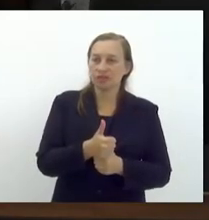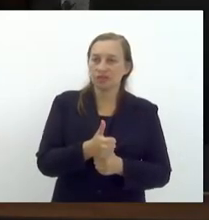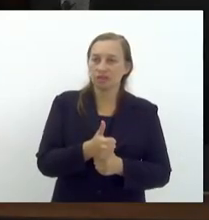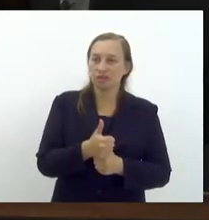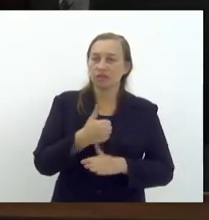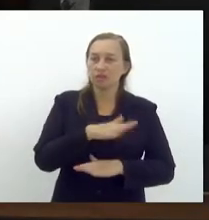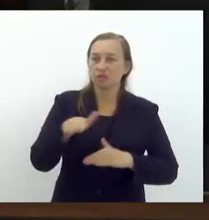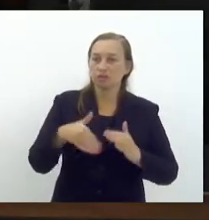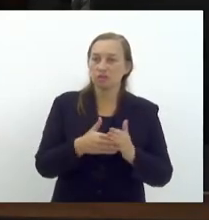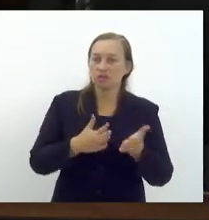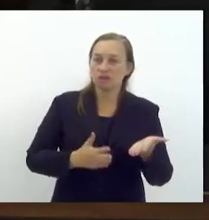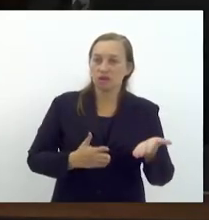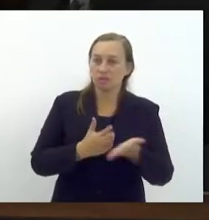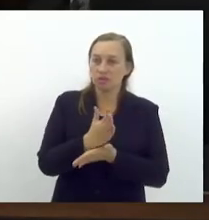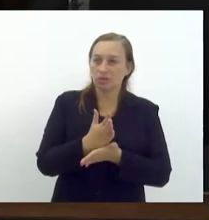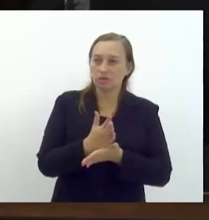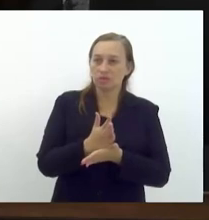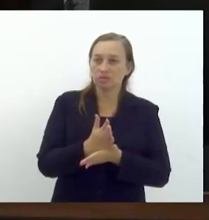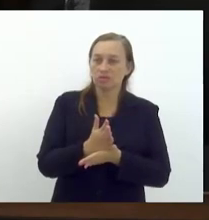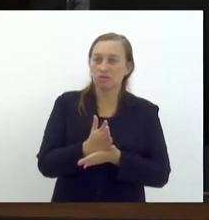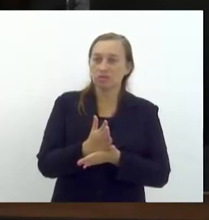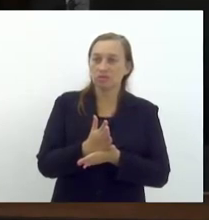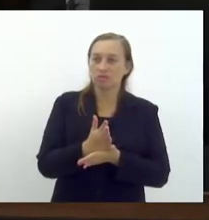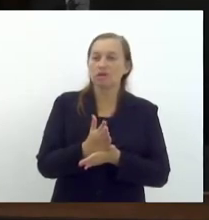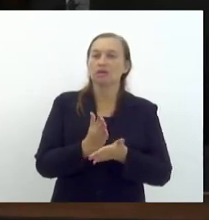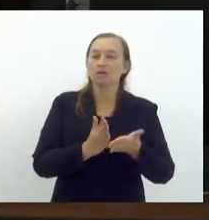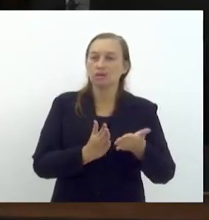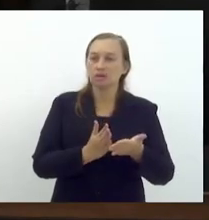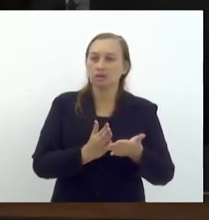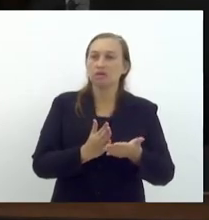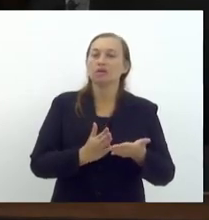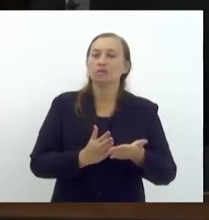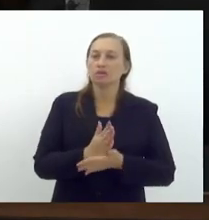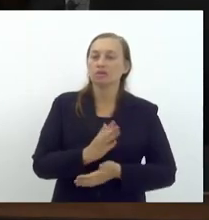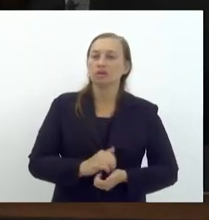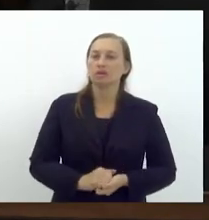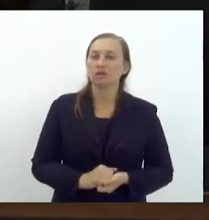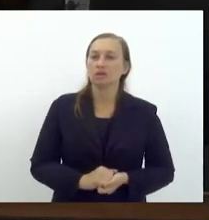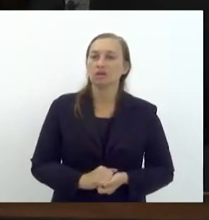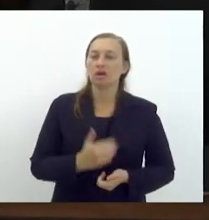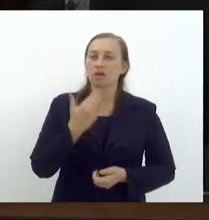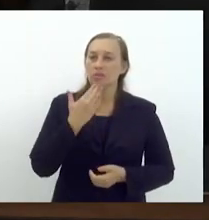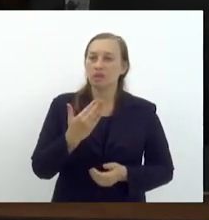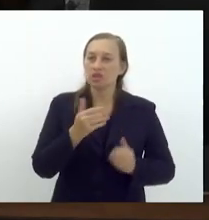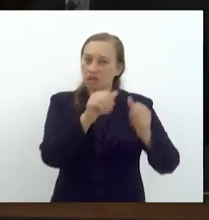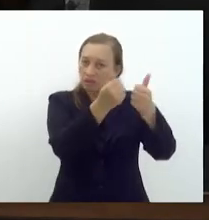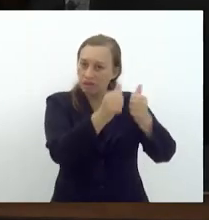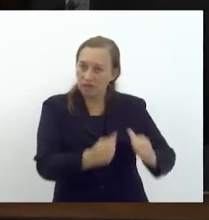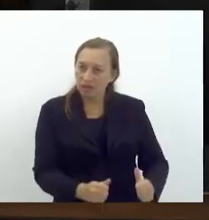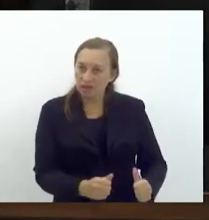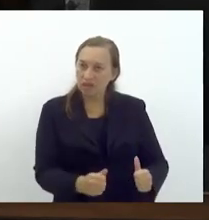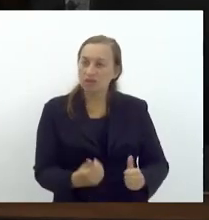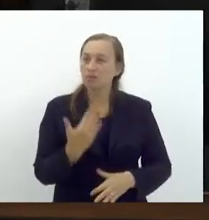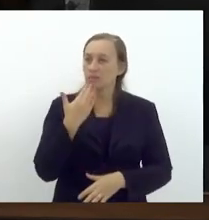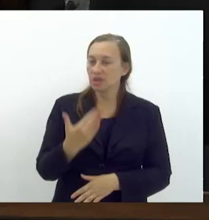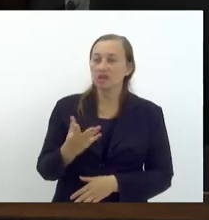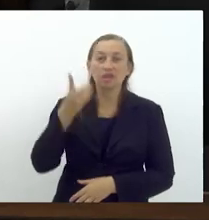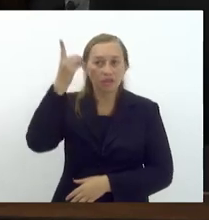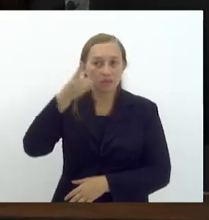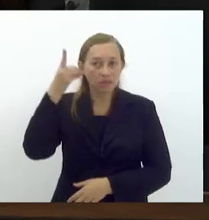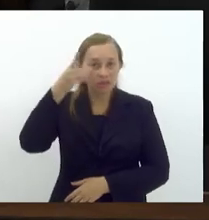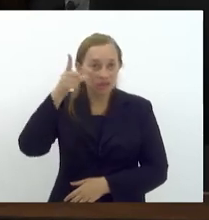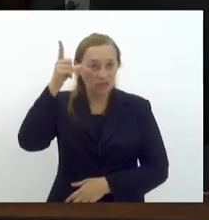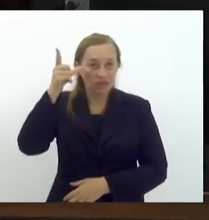senhores que aprovam permaneçam aprovado verificação solicitada pela